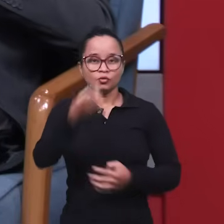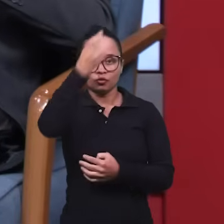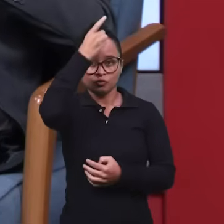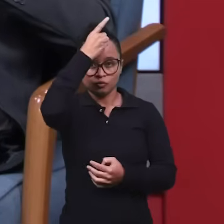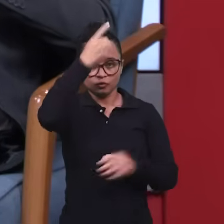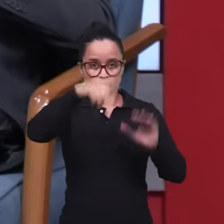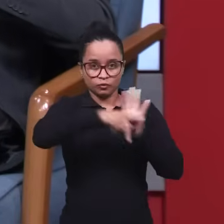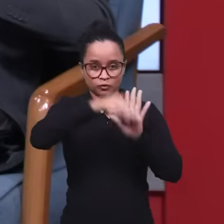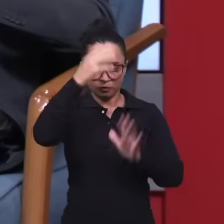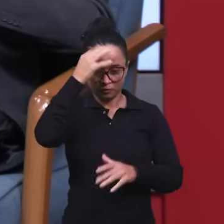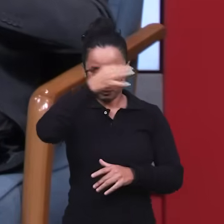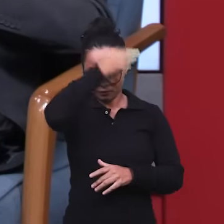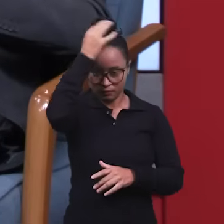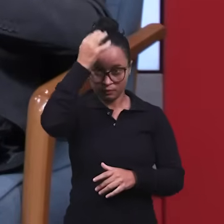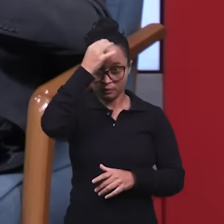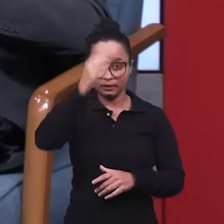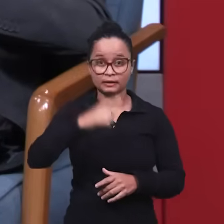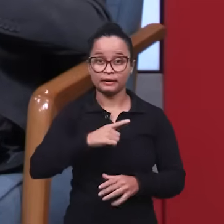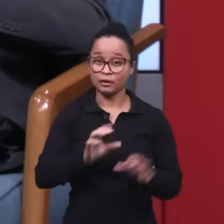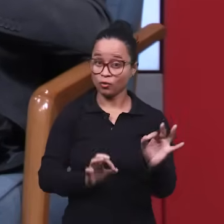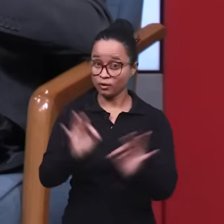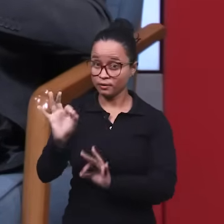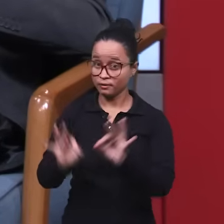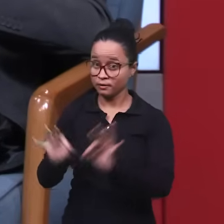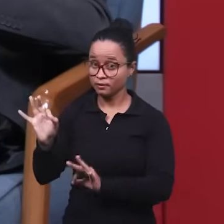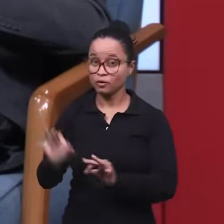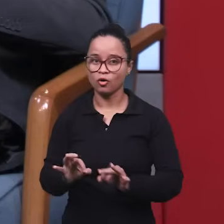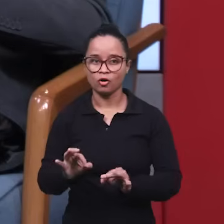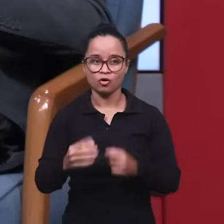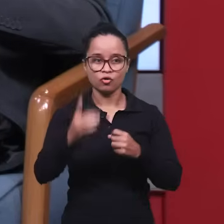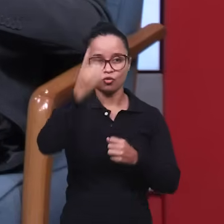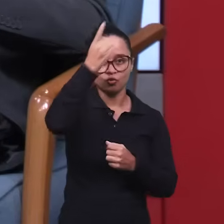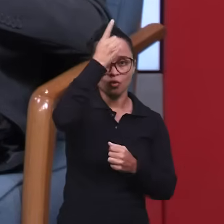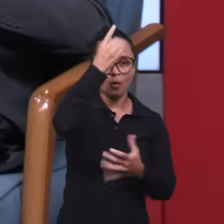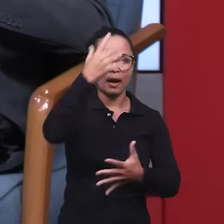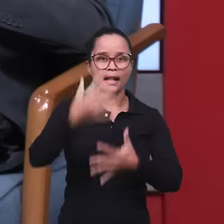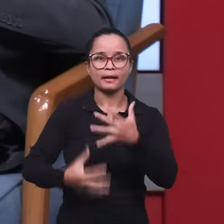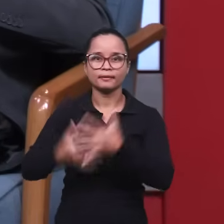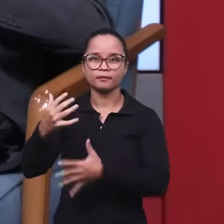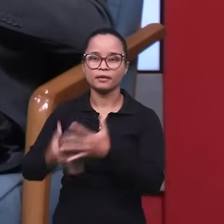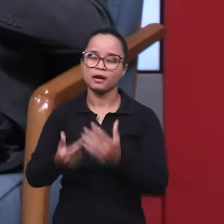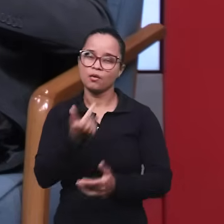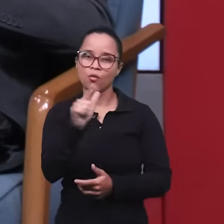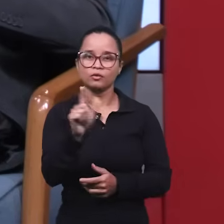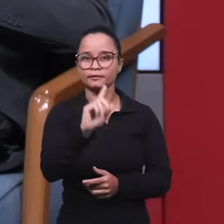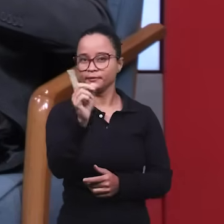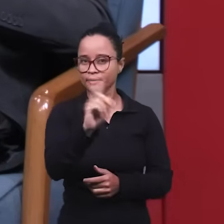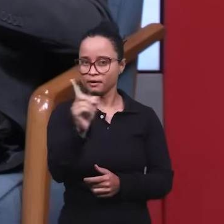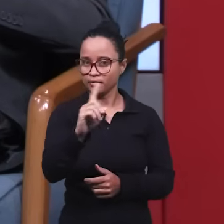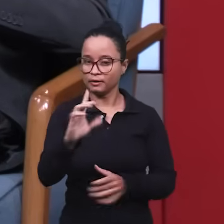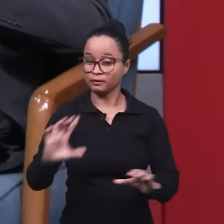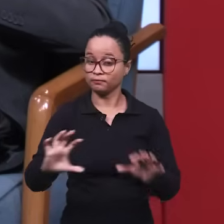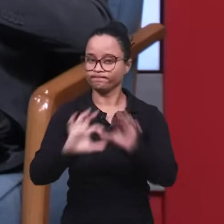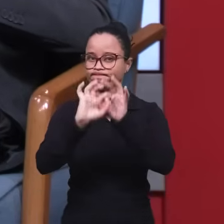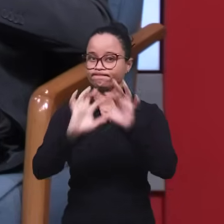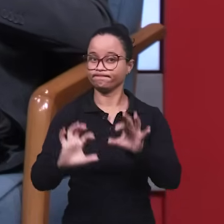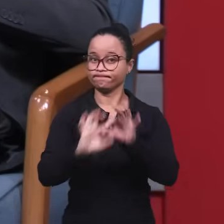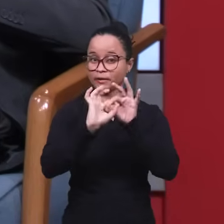os dons espirituais seguem uma linha de disciplina. Um dom não interfere no outro.